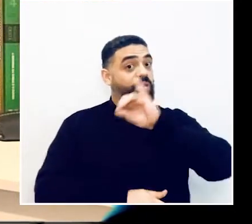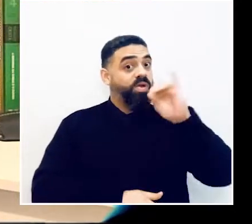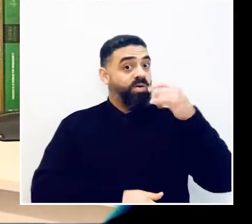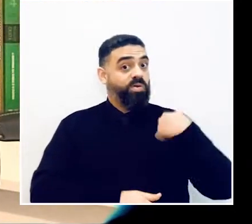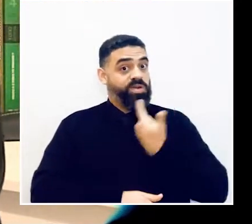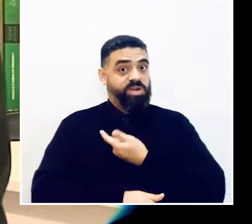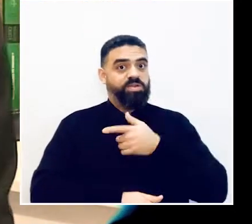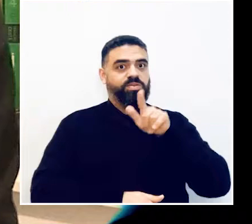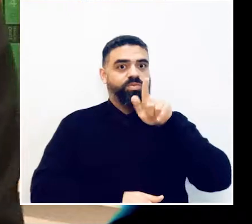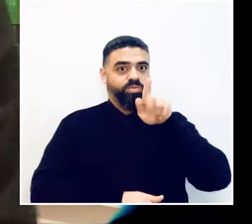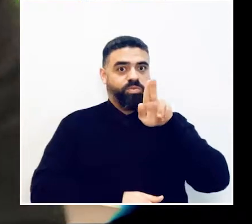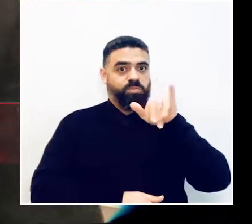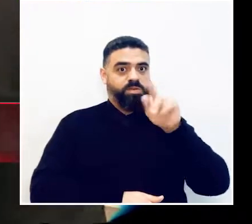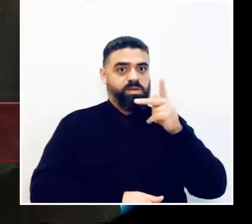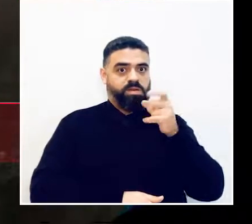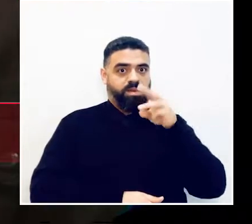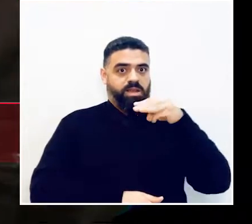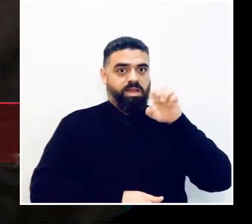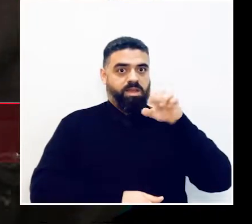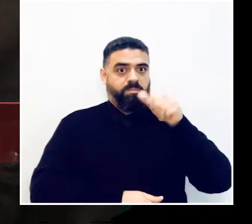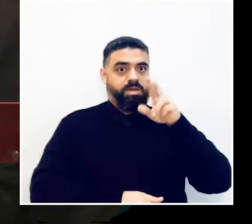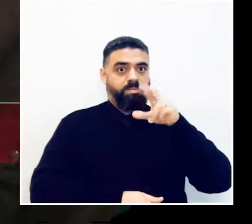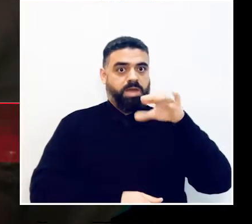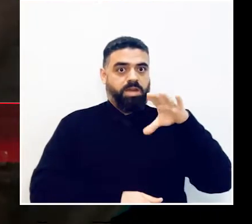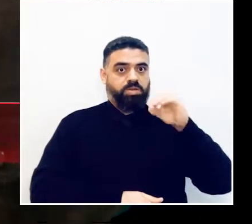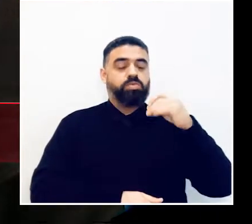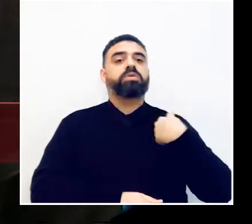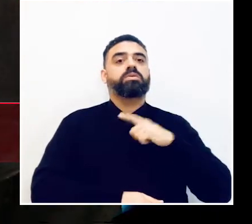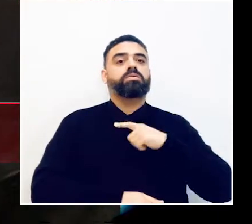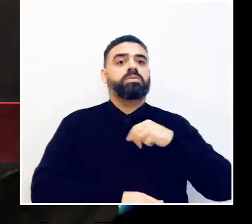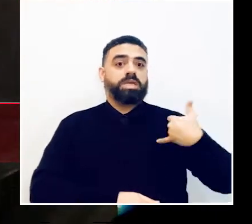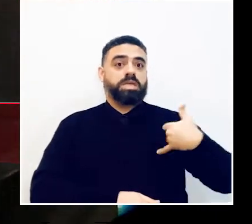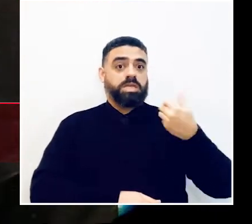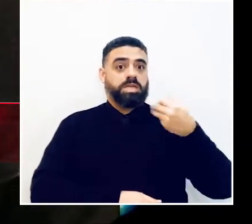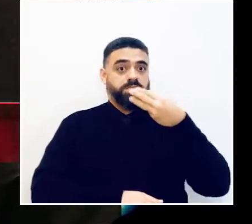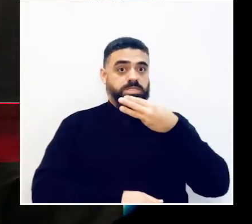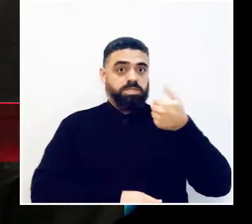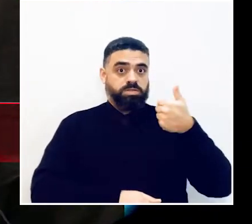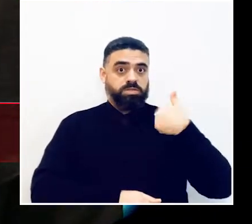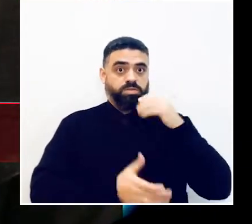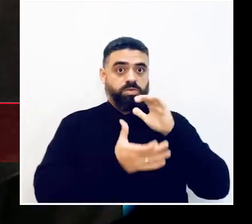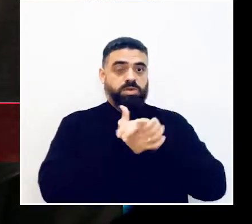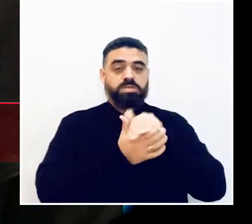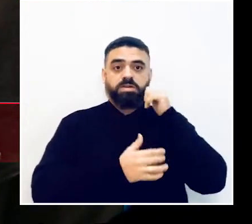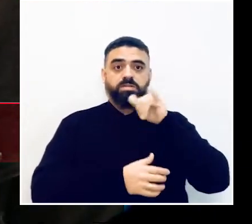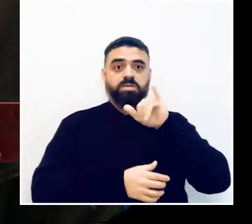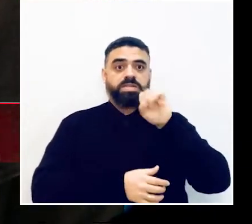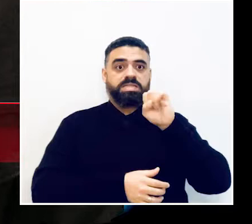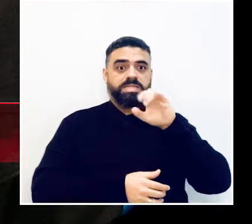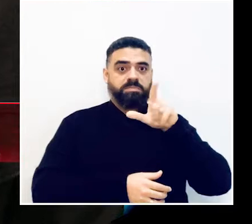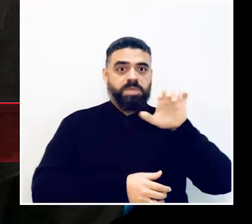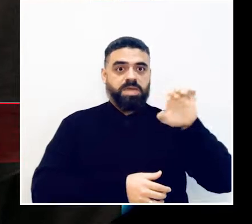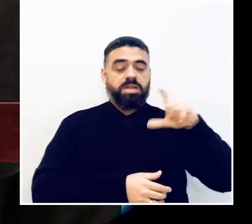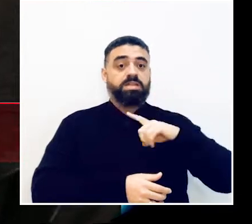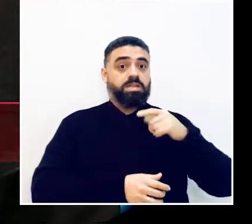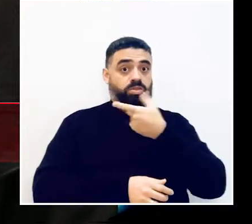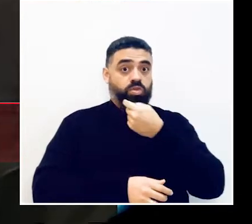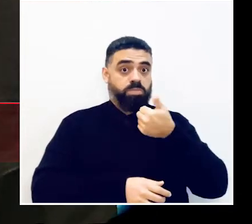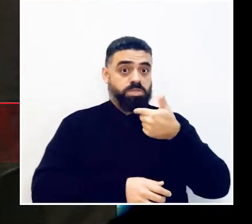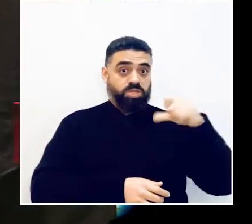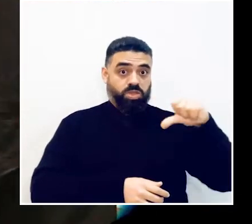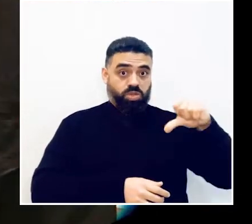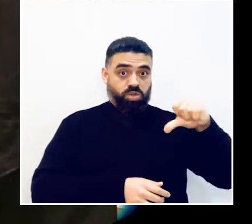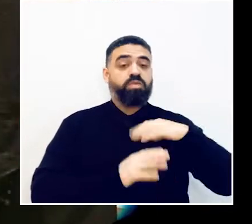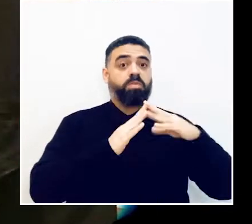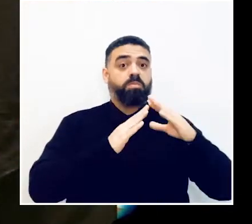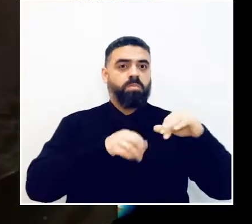Oi, eu sou Guilherme Amarino, tenho 32 anos, sou casado com a Isabela desde 2019, moramos em Barueri, na Grande São Paulo, frequentamos a